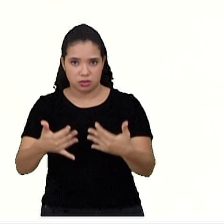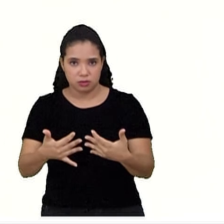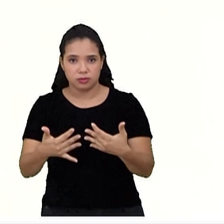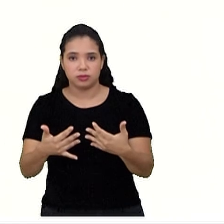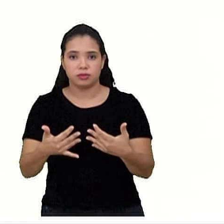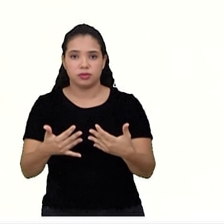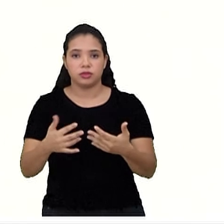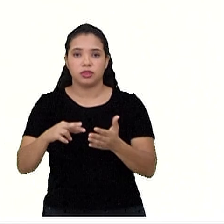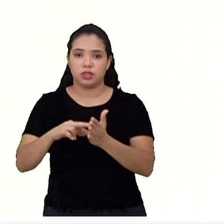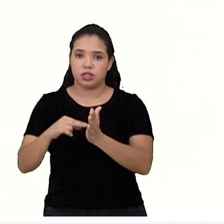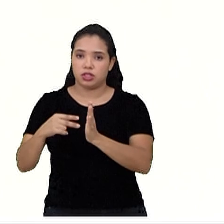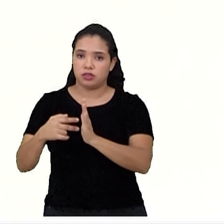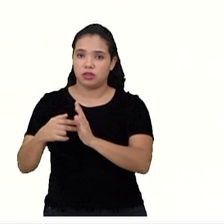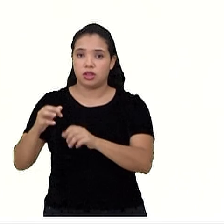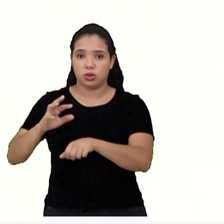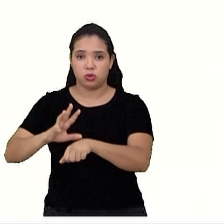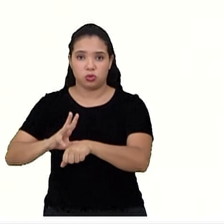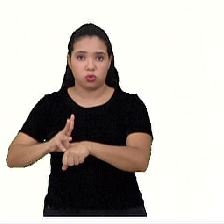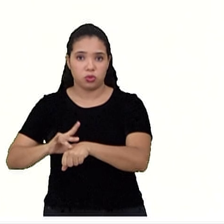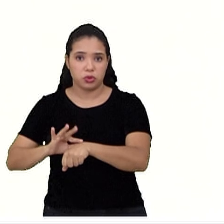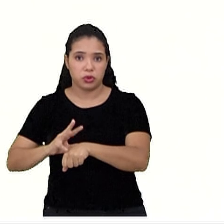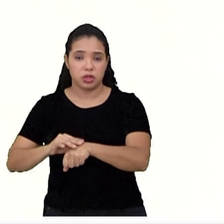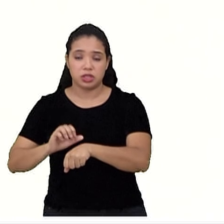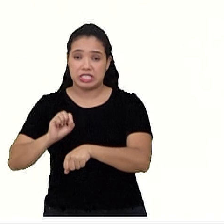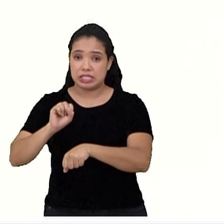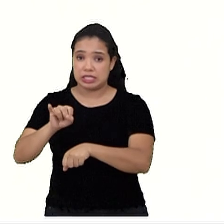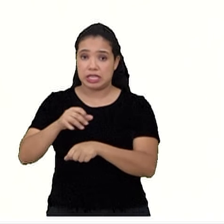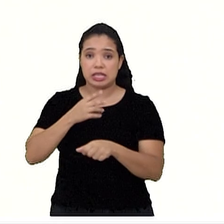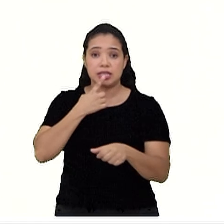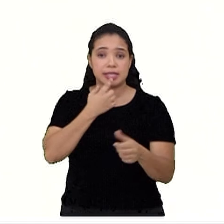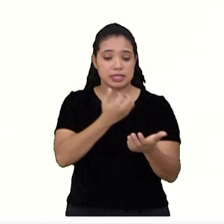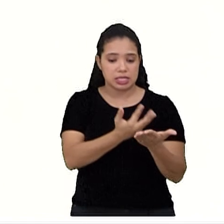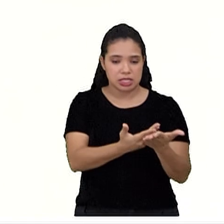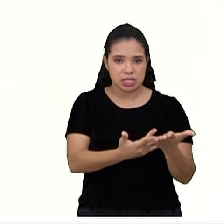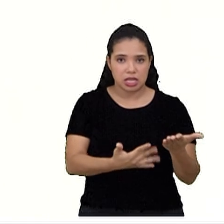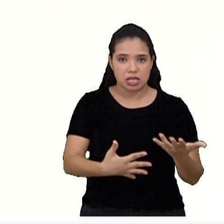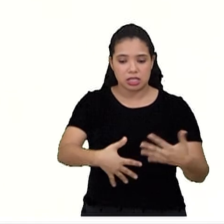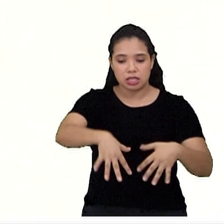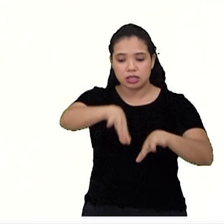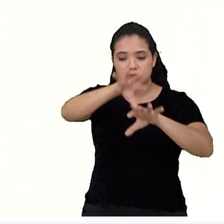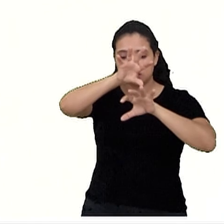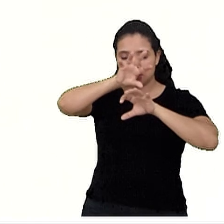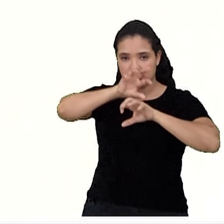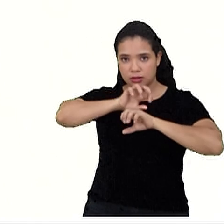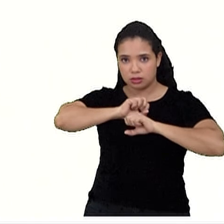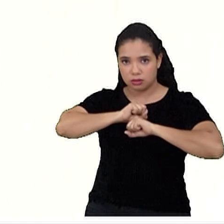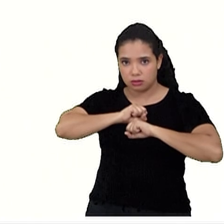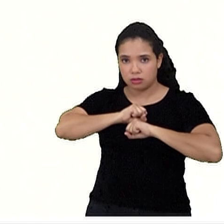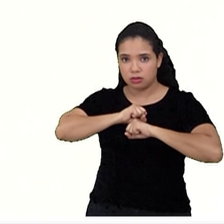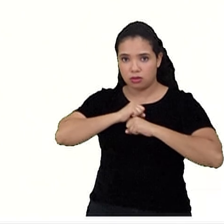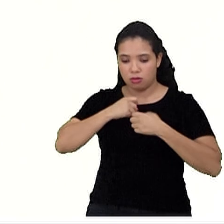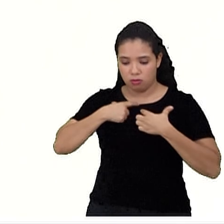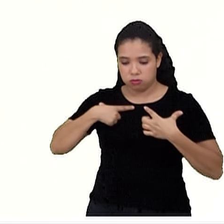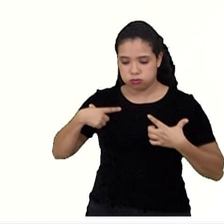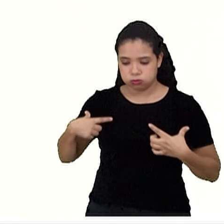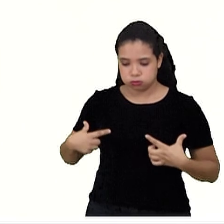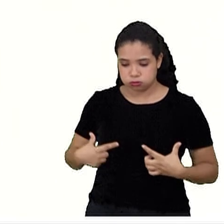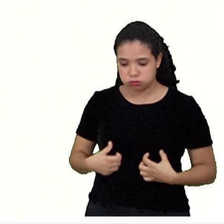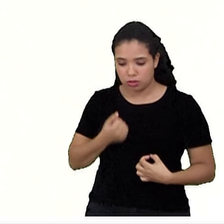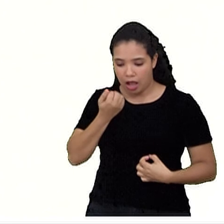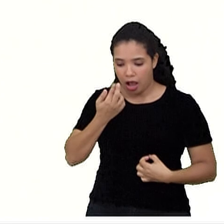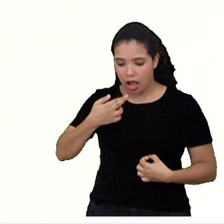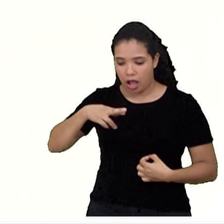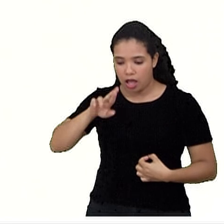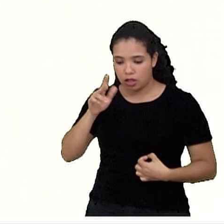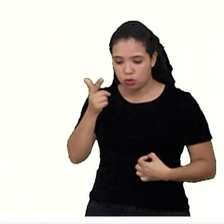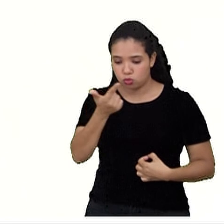sick, ficar doente. Se o sangue não receber oxigênio nos pulmões, você vai